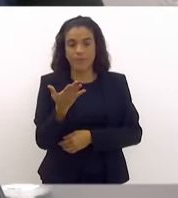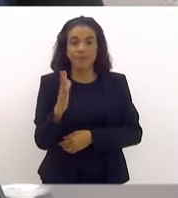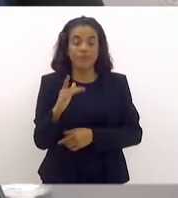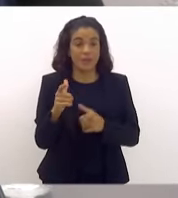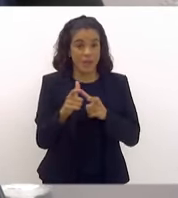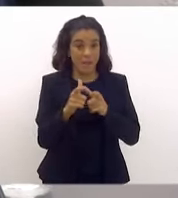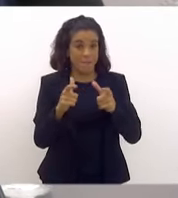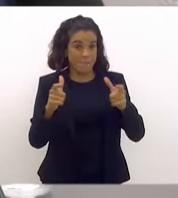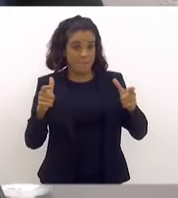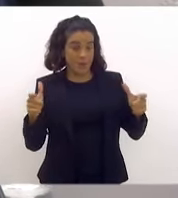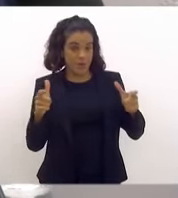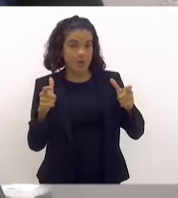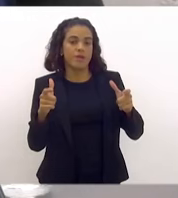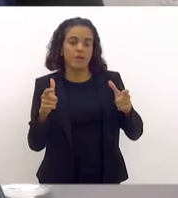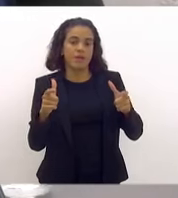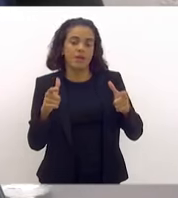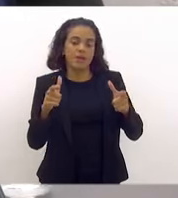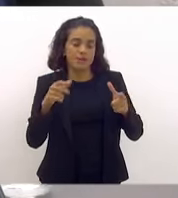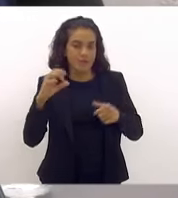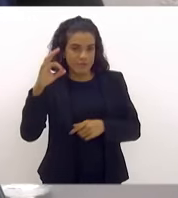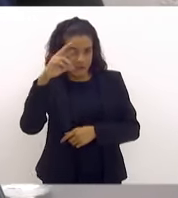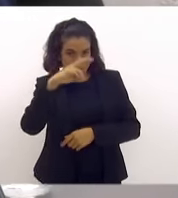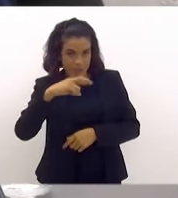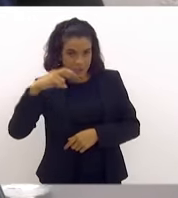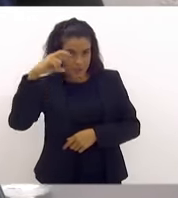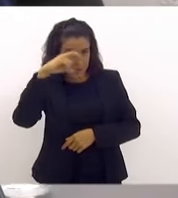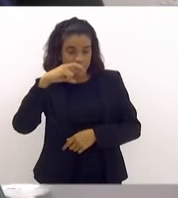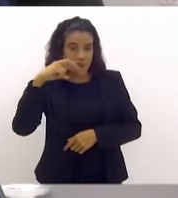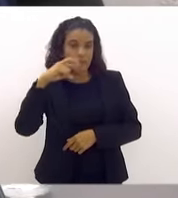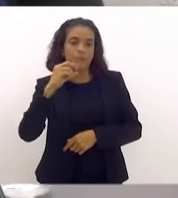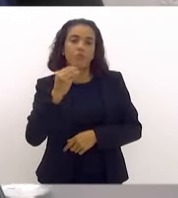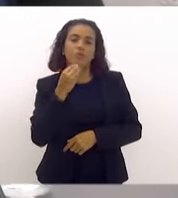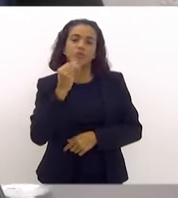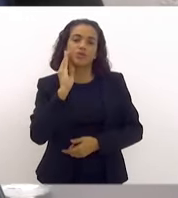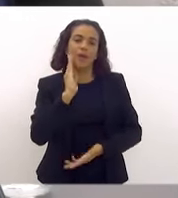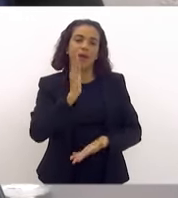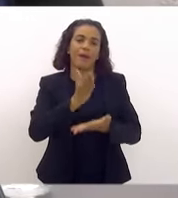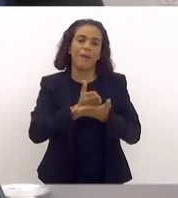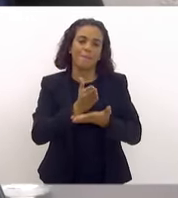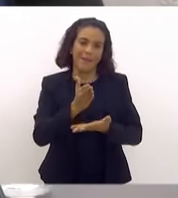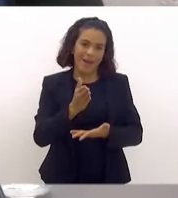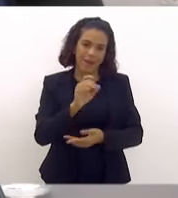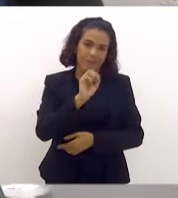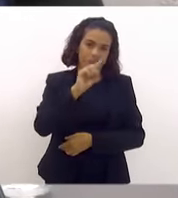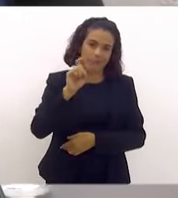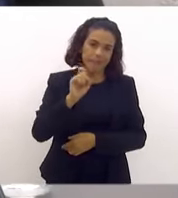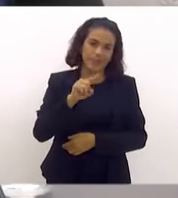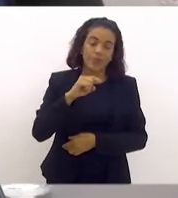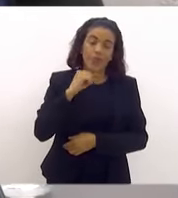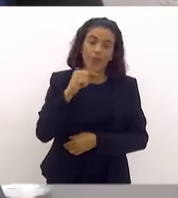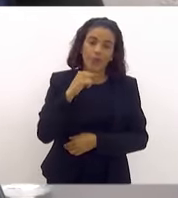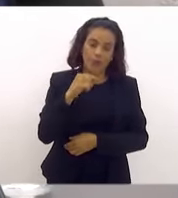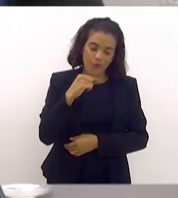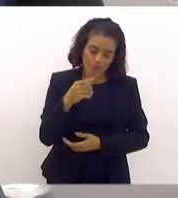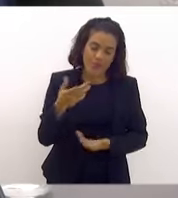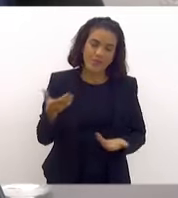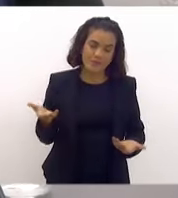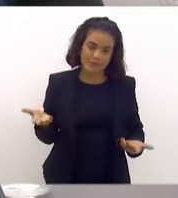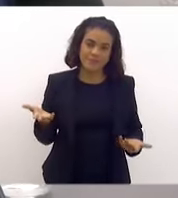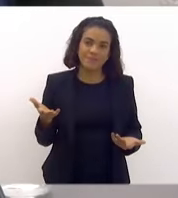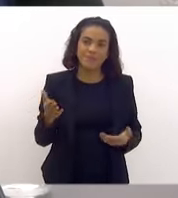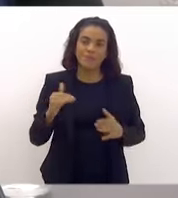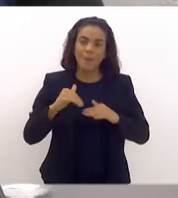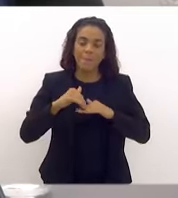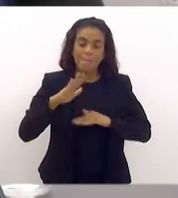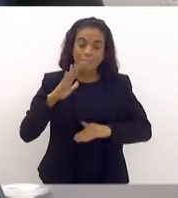maioria dos procedimentos investigatórios poderia acabar com qualquer tipo de questionamento a respeito dessas dúvidas mais